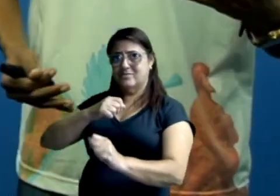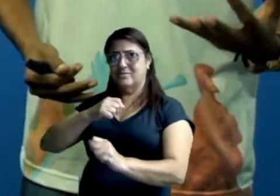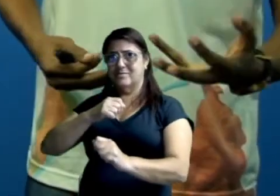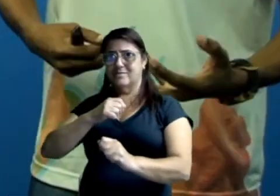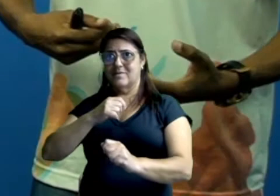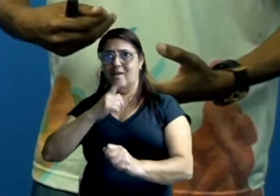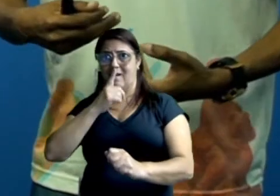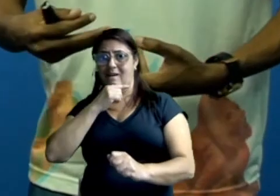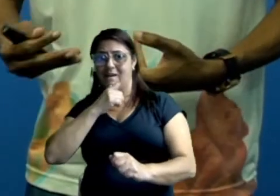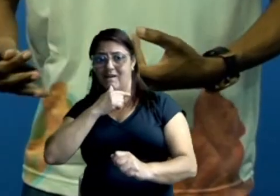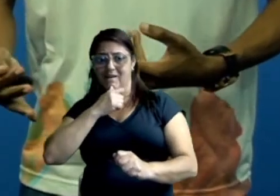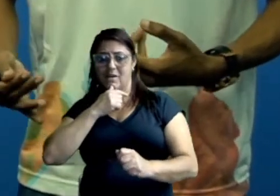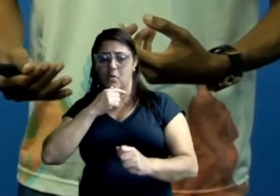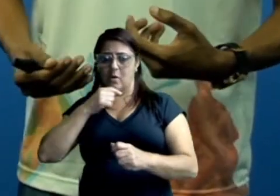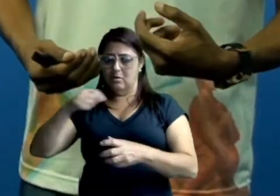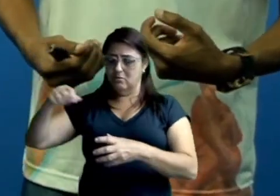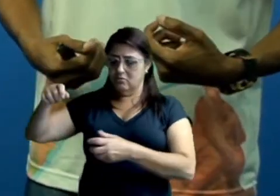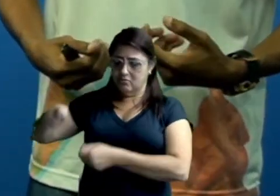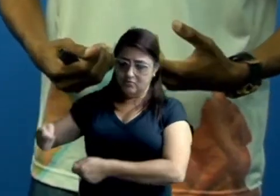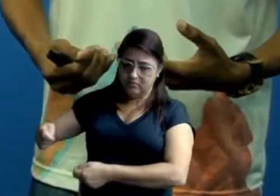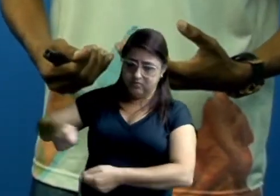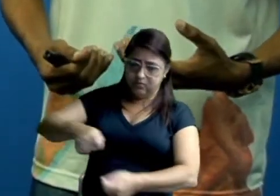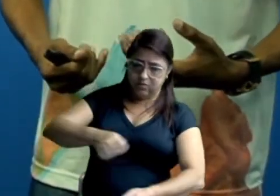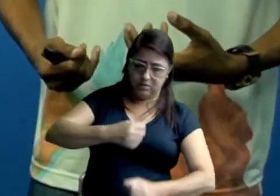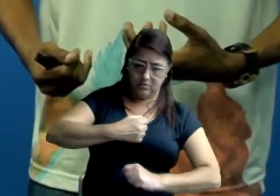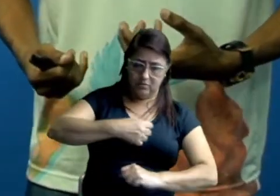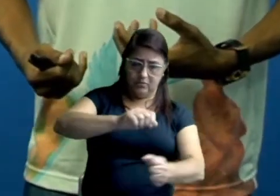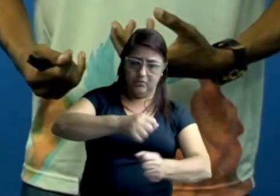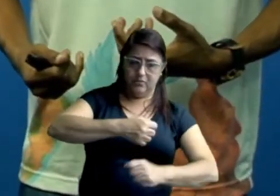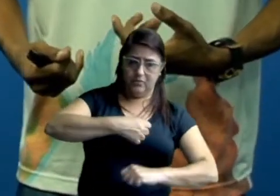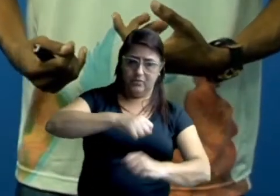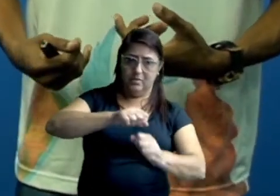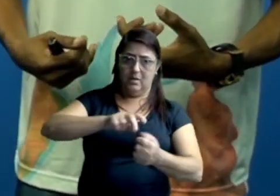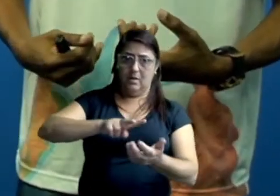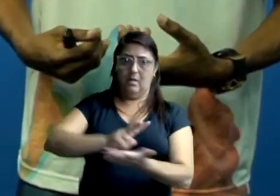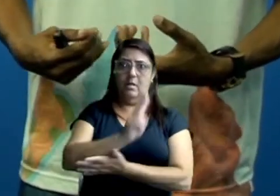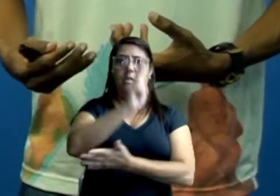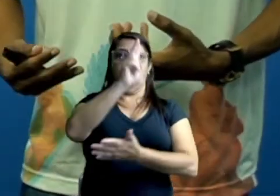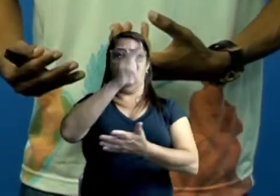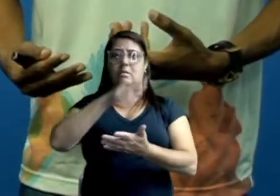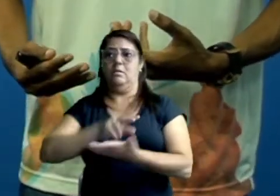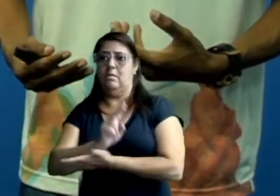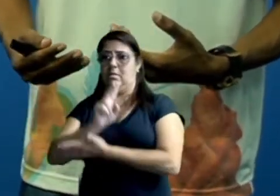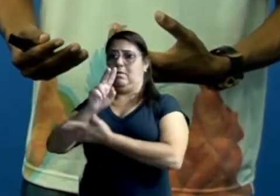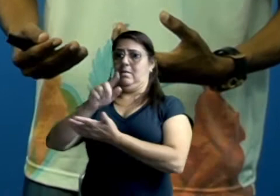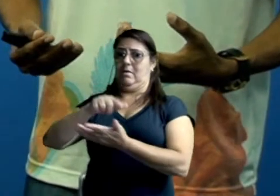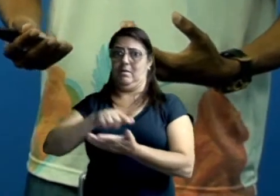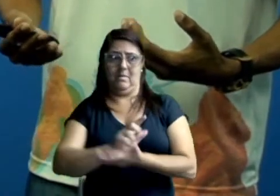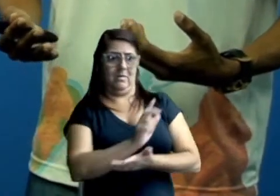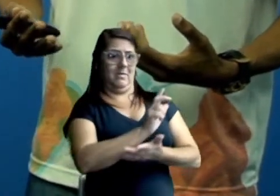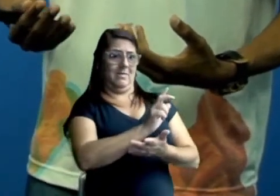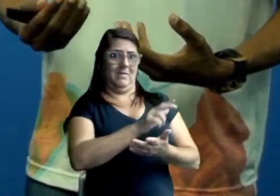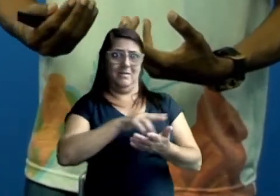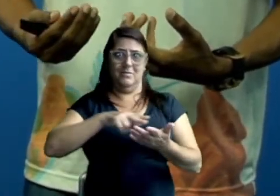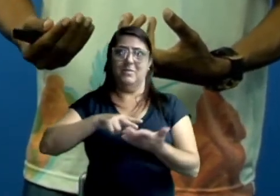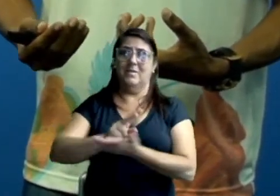molha, né? Bota sabão em pó e vai lavar descalço, o que acontece? Você começa a deslizar. Por quê?